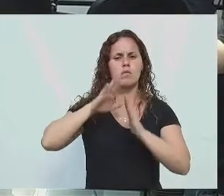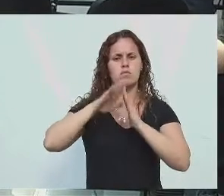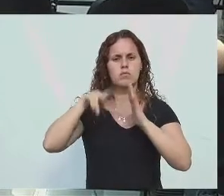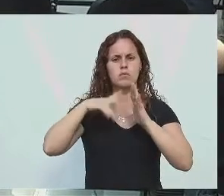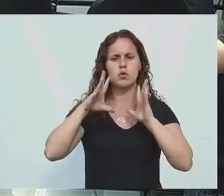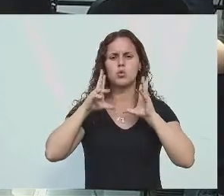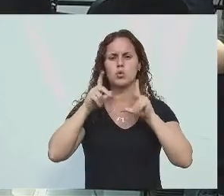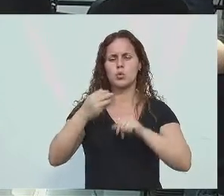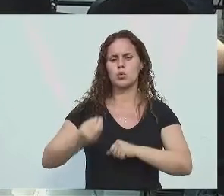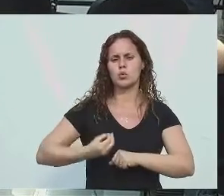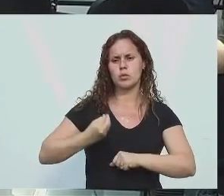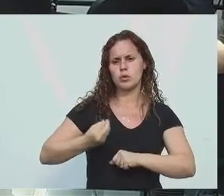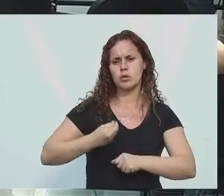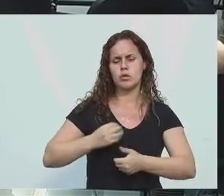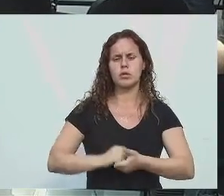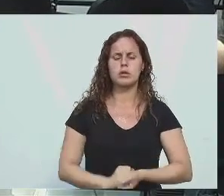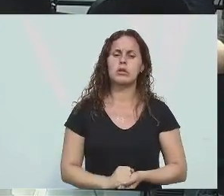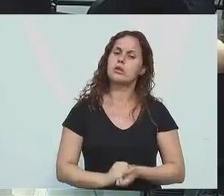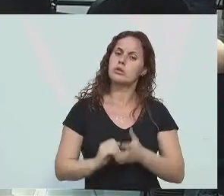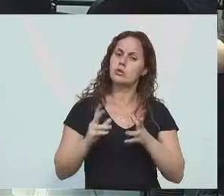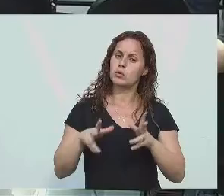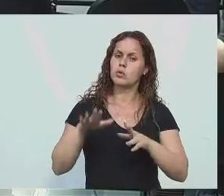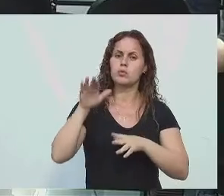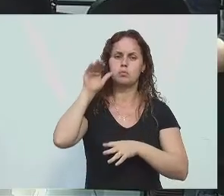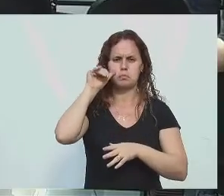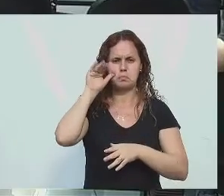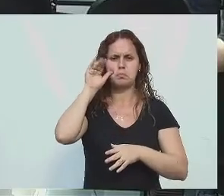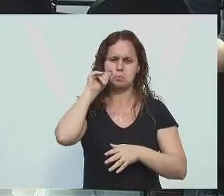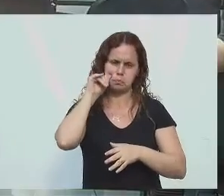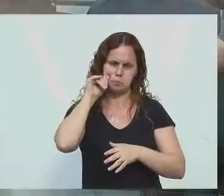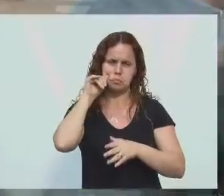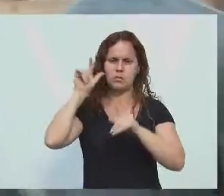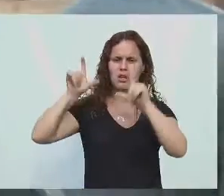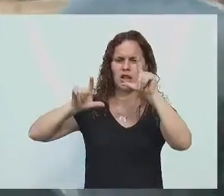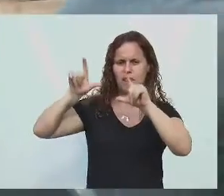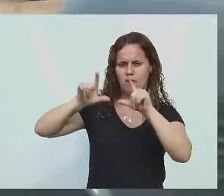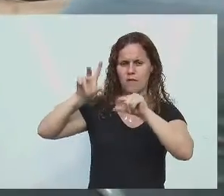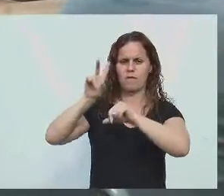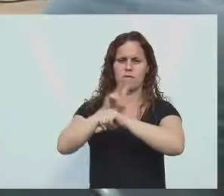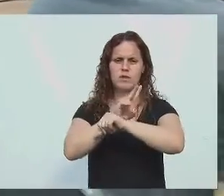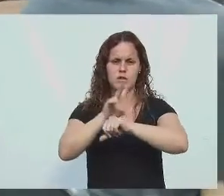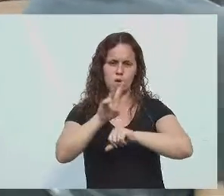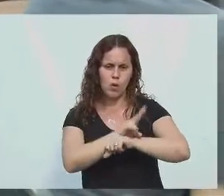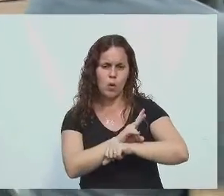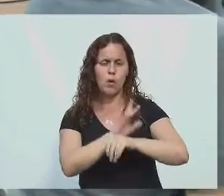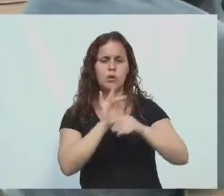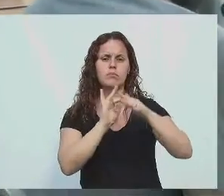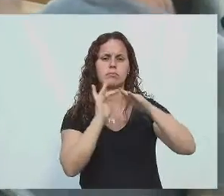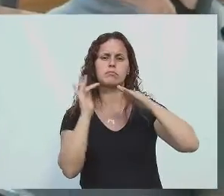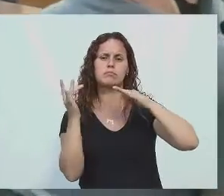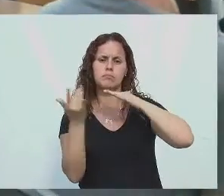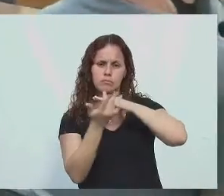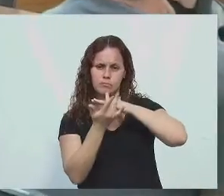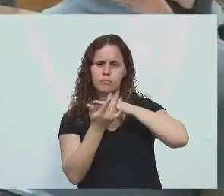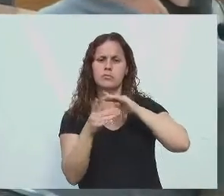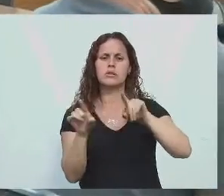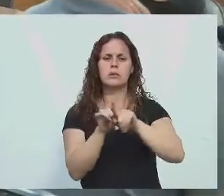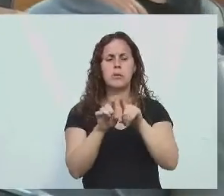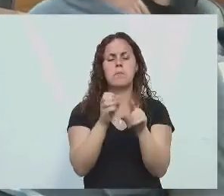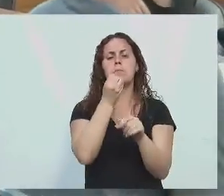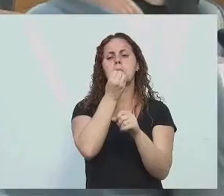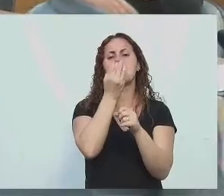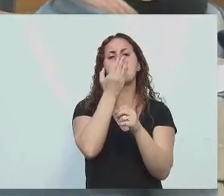todos presentes e aqueles que nos acompanham pela TV Viçosa, pelas redes sociais, o meu boa